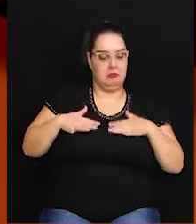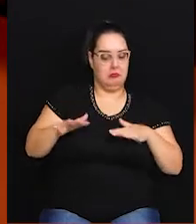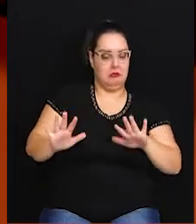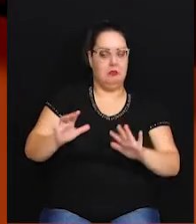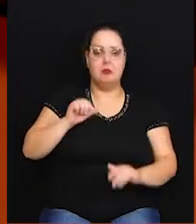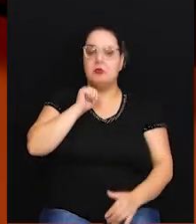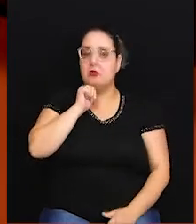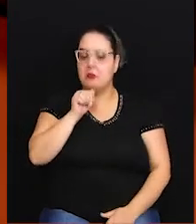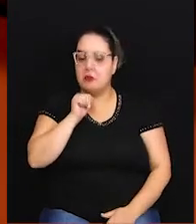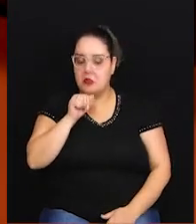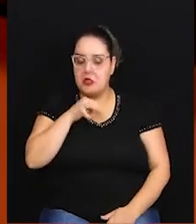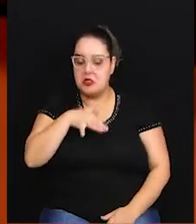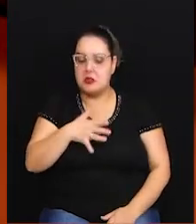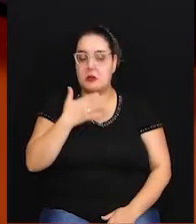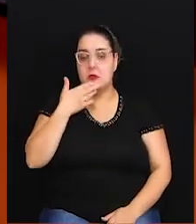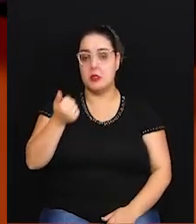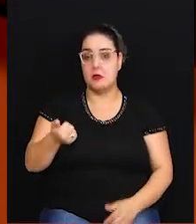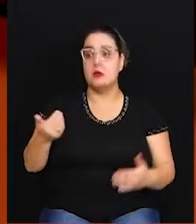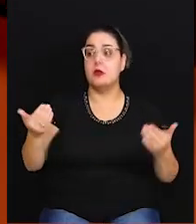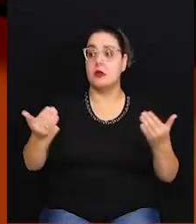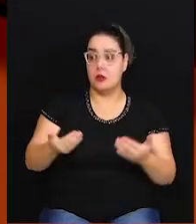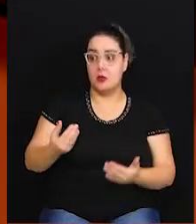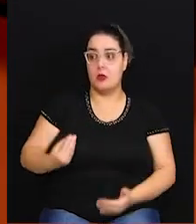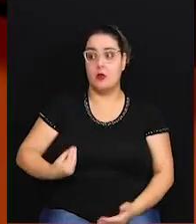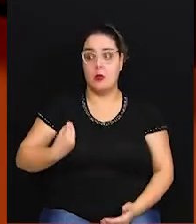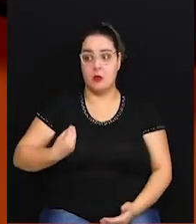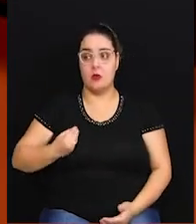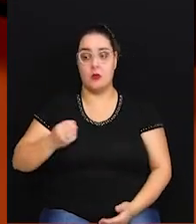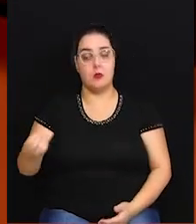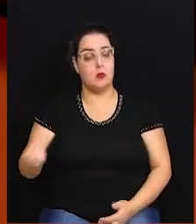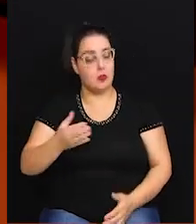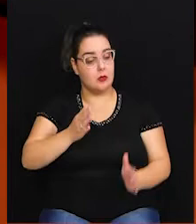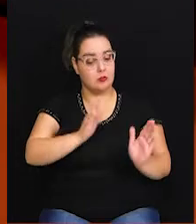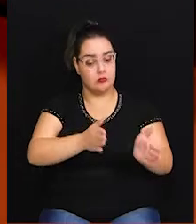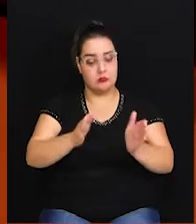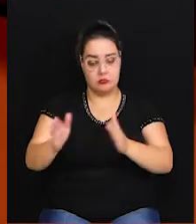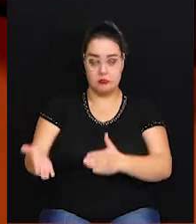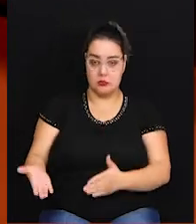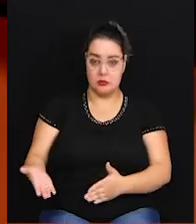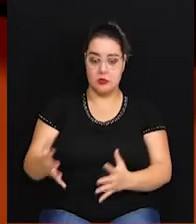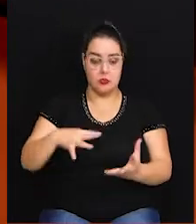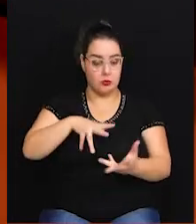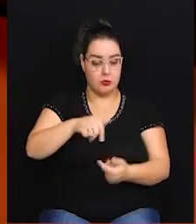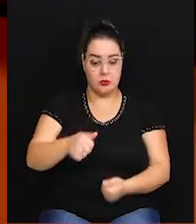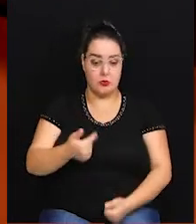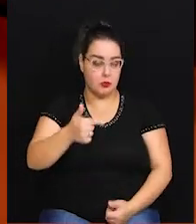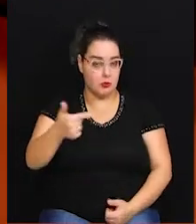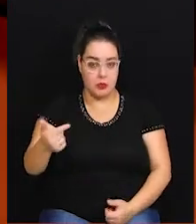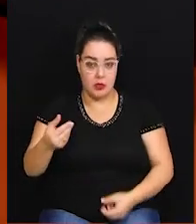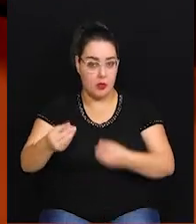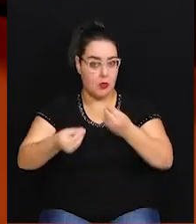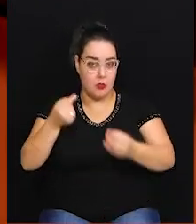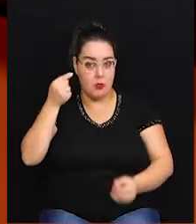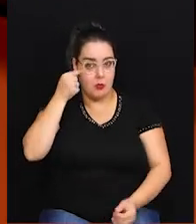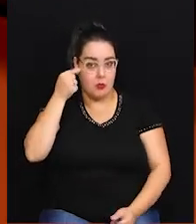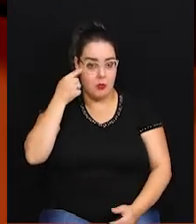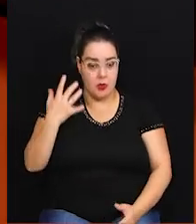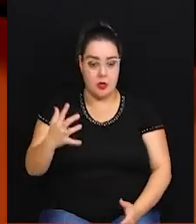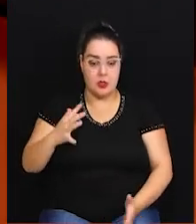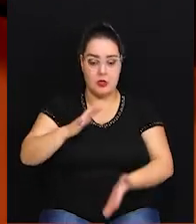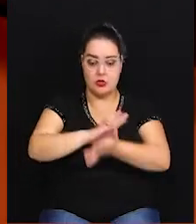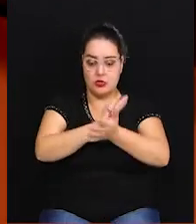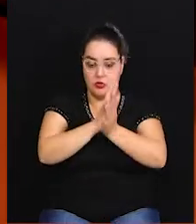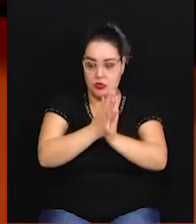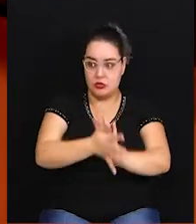sangue, melhor, né? E aí agora a gente vivencia uma nova etapa do mundo, que não dá mais para pensar em coisas que agridam